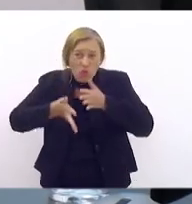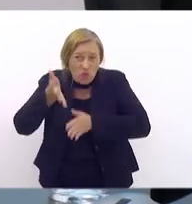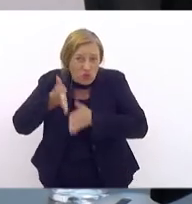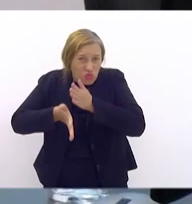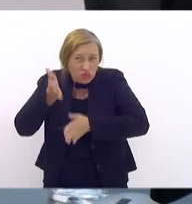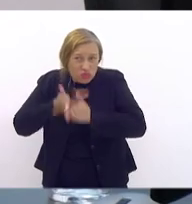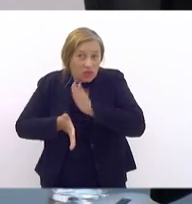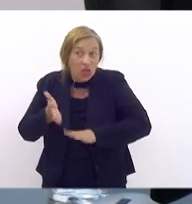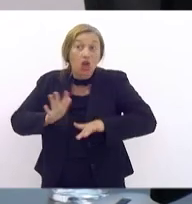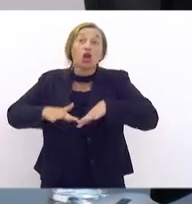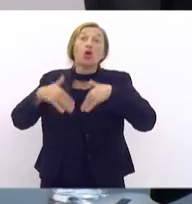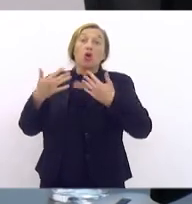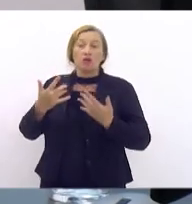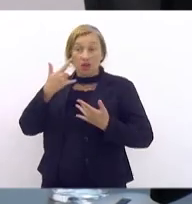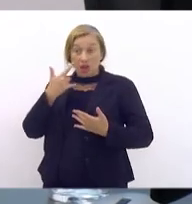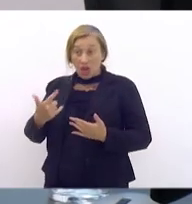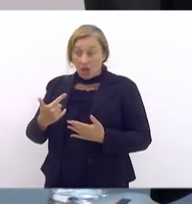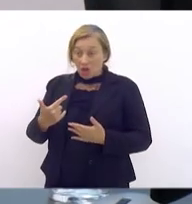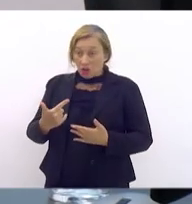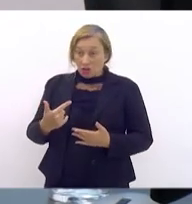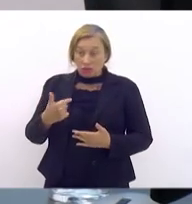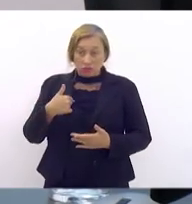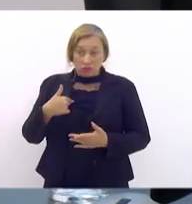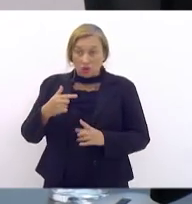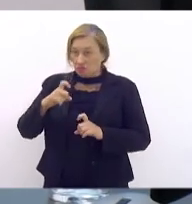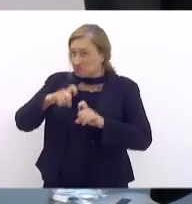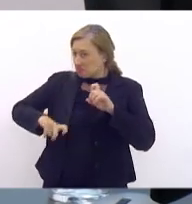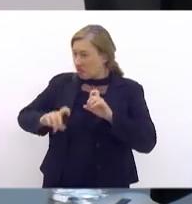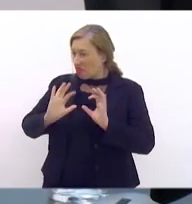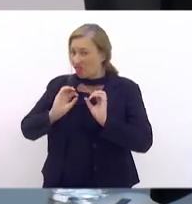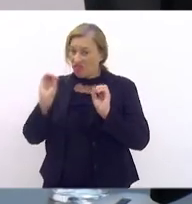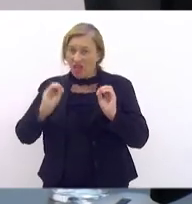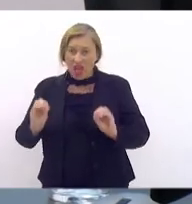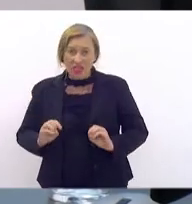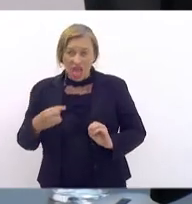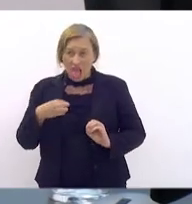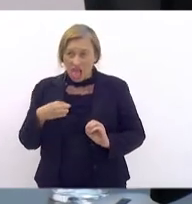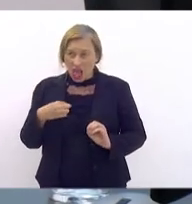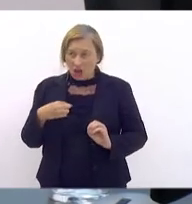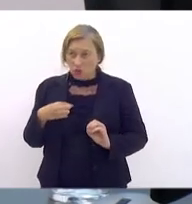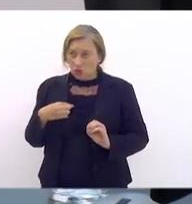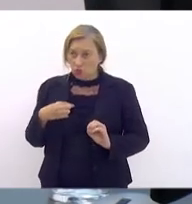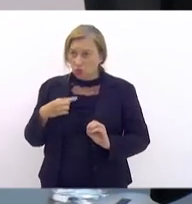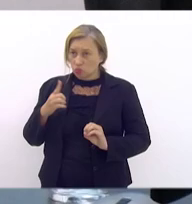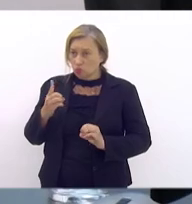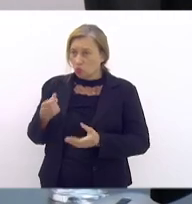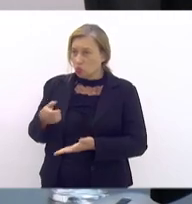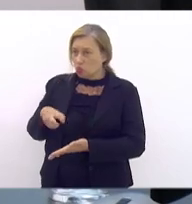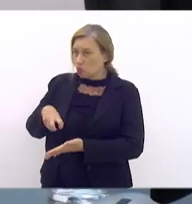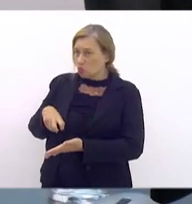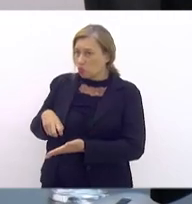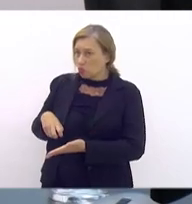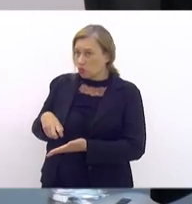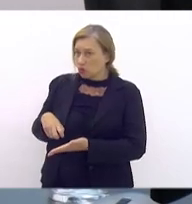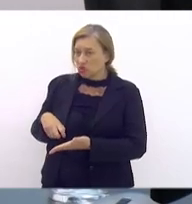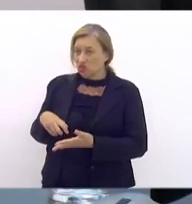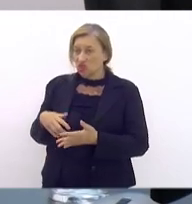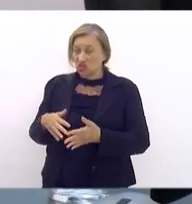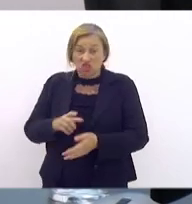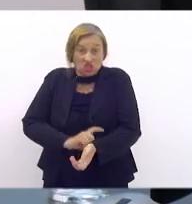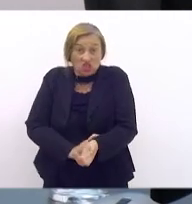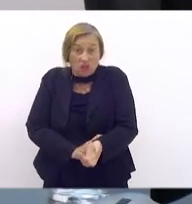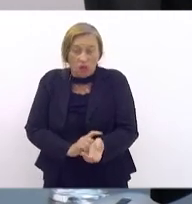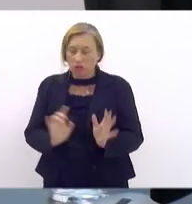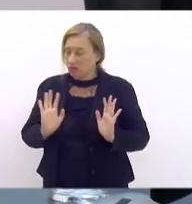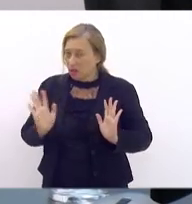numa situação de tensão eu não fui violentada eu não fui colocada numa situação de Alto estresse